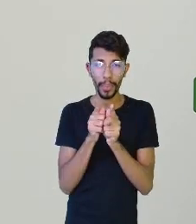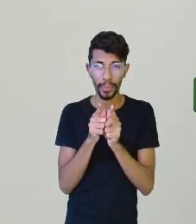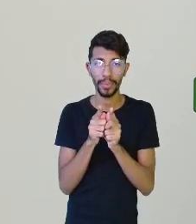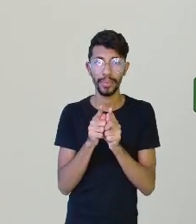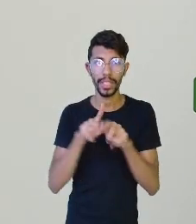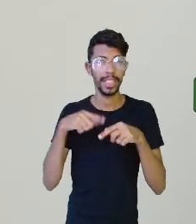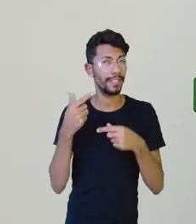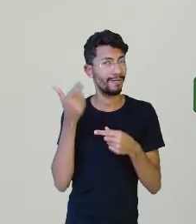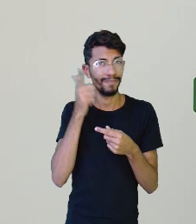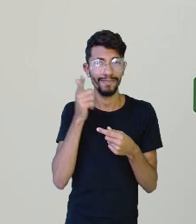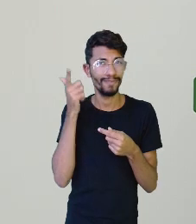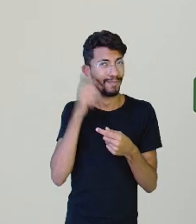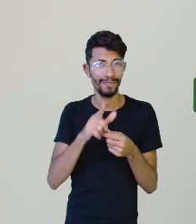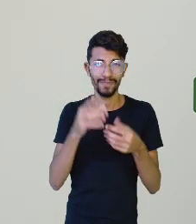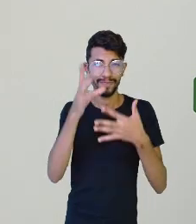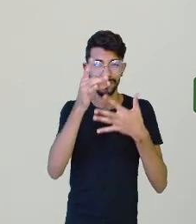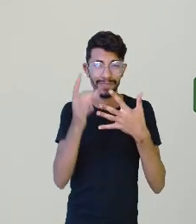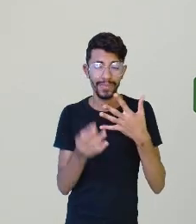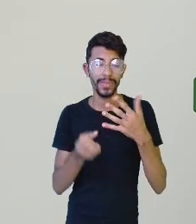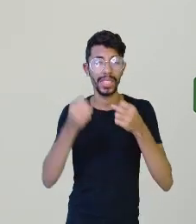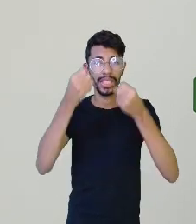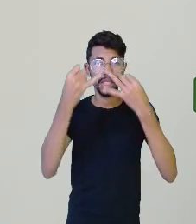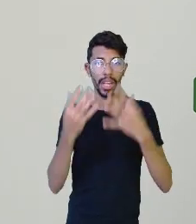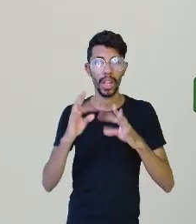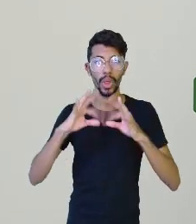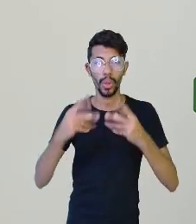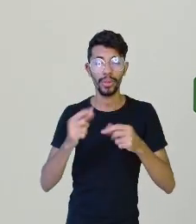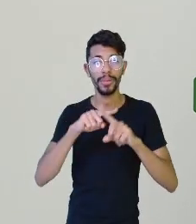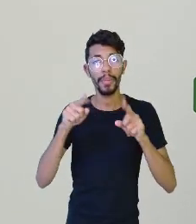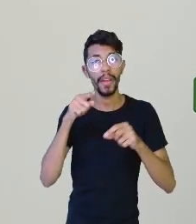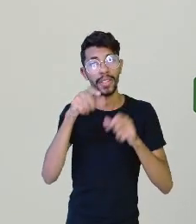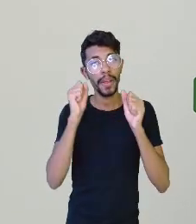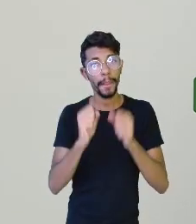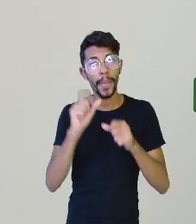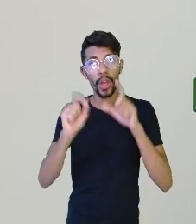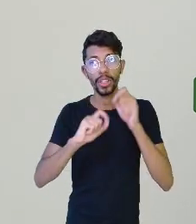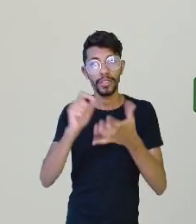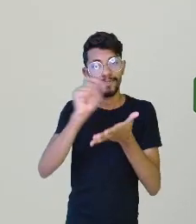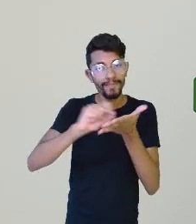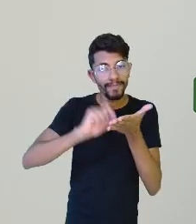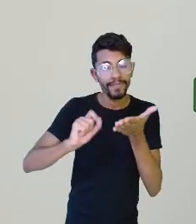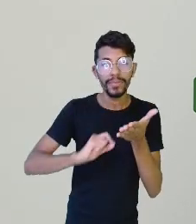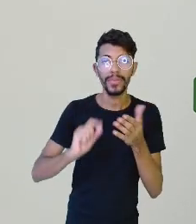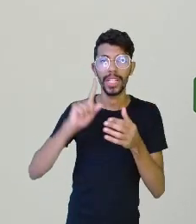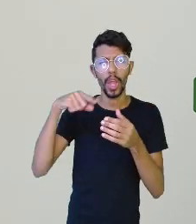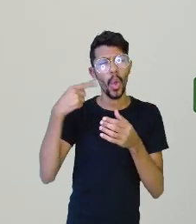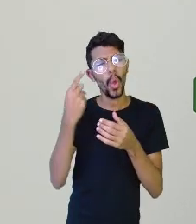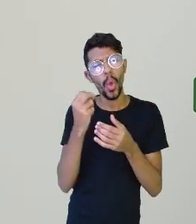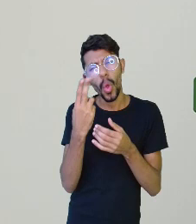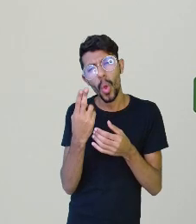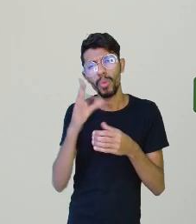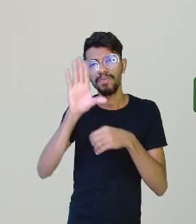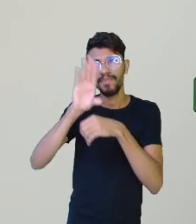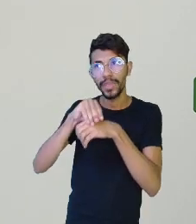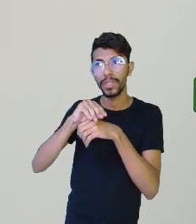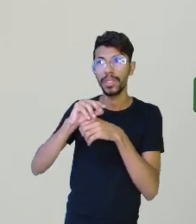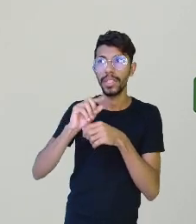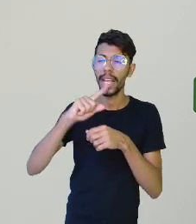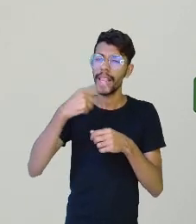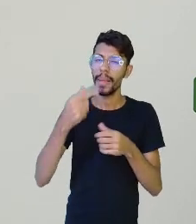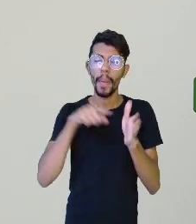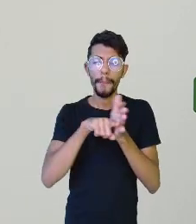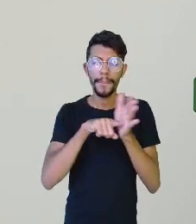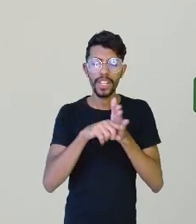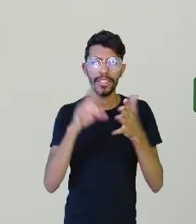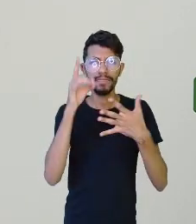4 climas, ou bate uma foto da tela e depois pesquisa um a um, para você ter mais propriedade. Mas aqui na aula eu vou estar